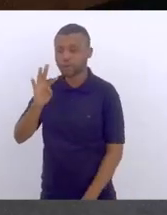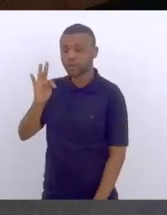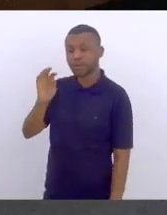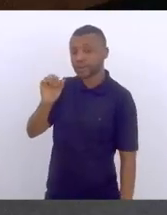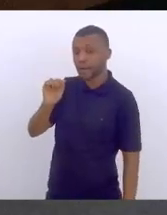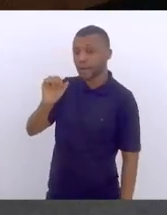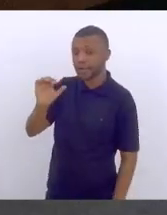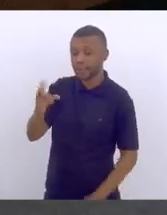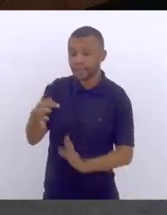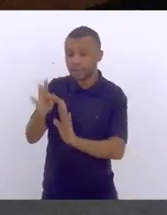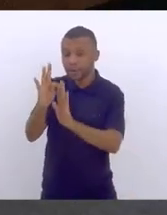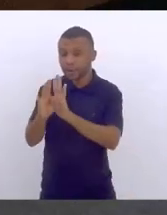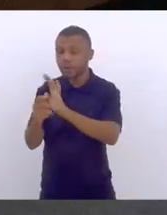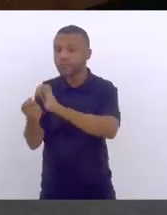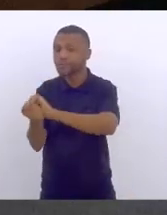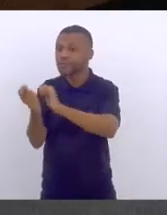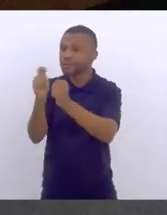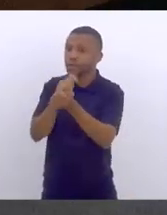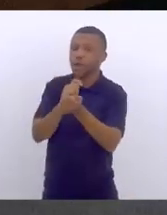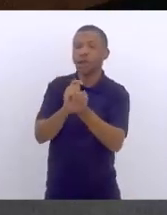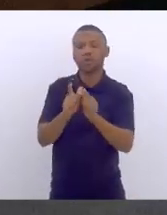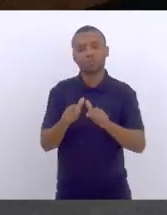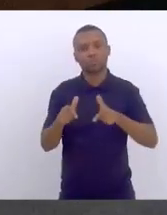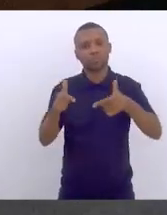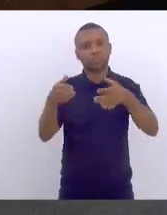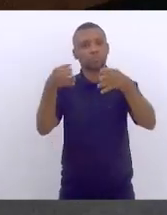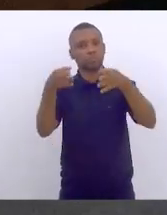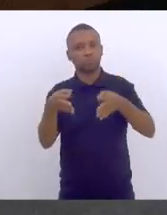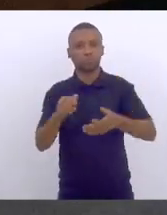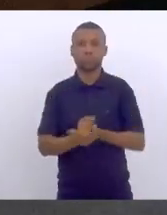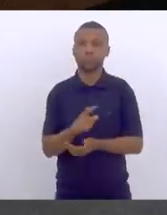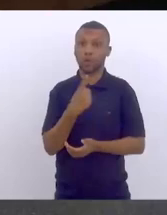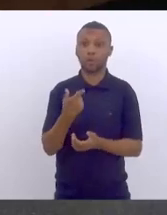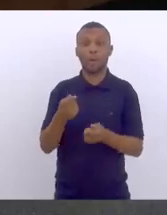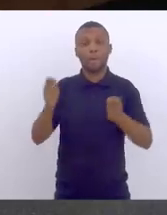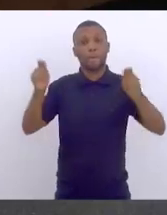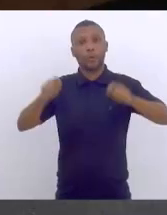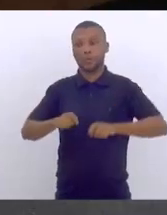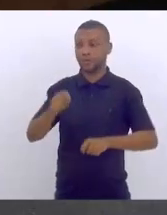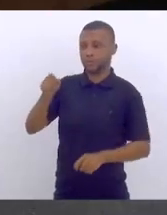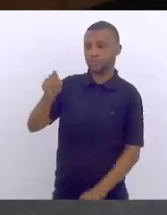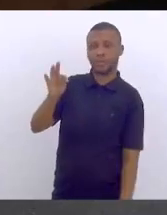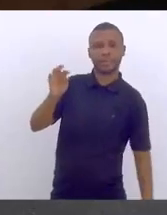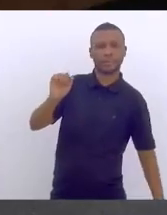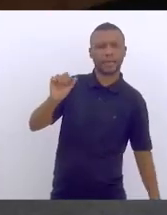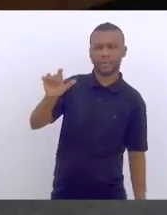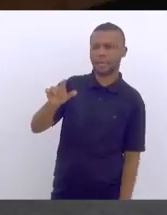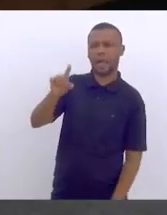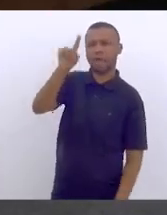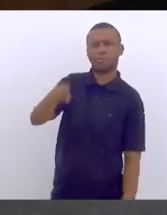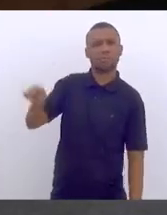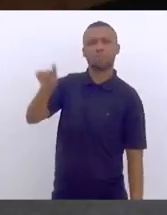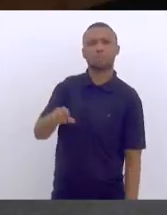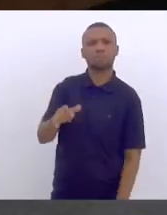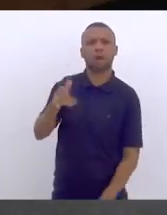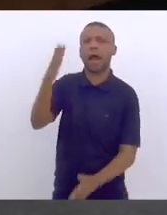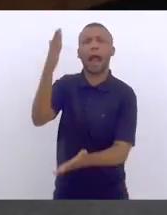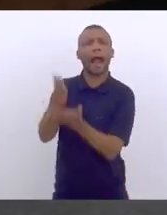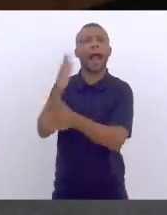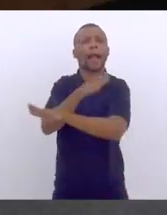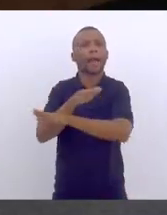De alguma maneira, existe um TAC. A gente não tem o poder de dizer que aquele TAC acabou. Bem que a gente gostaria, porque o TAC